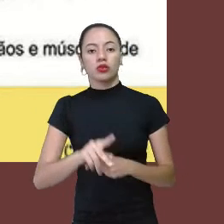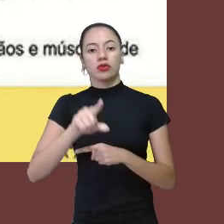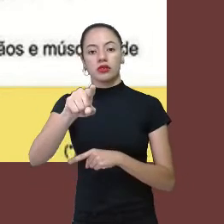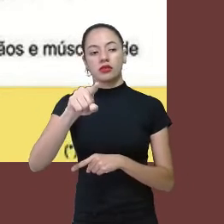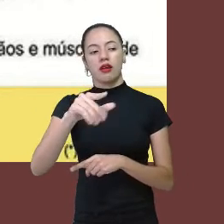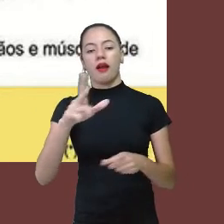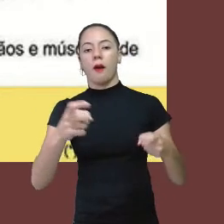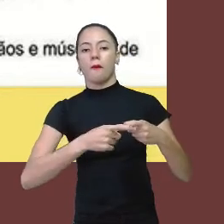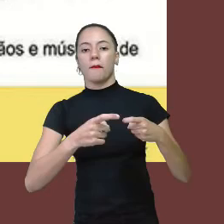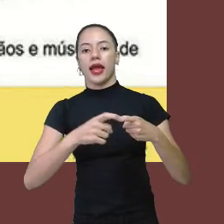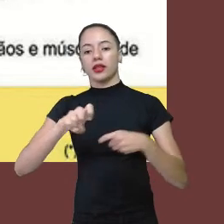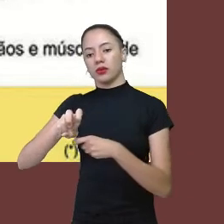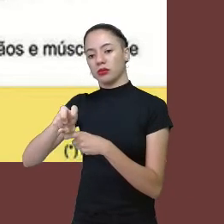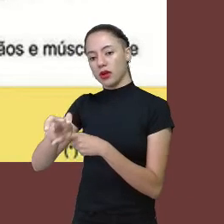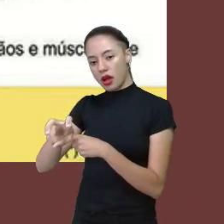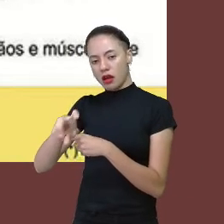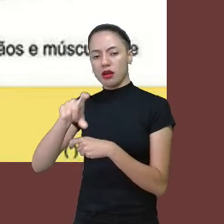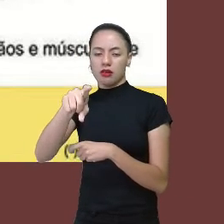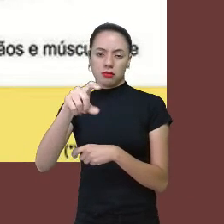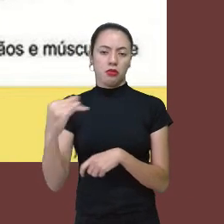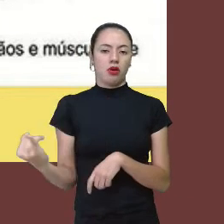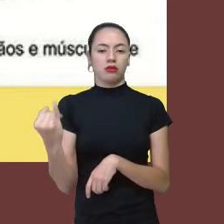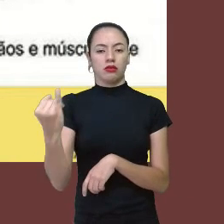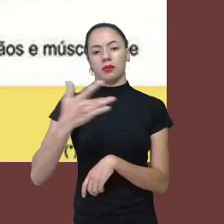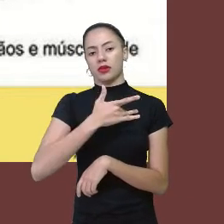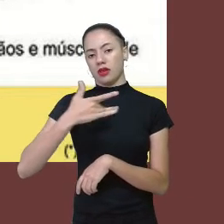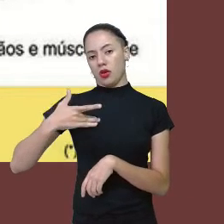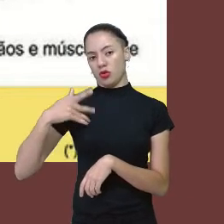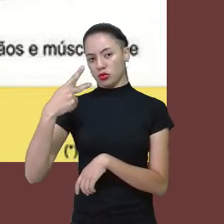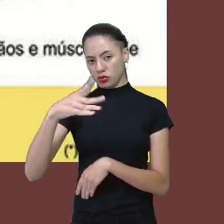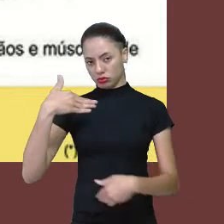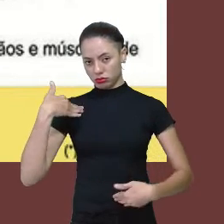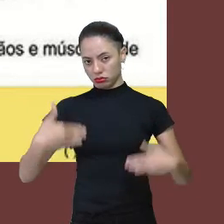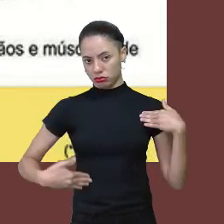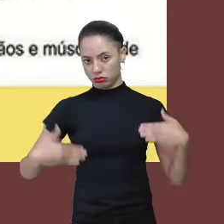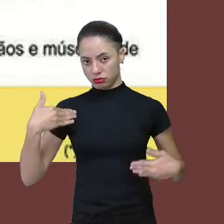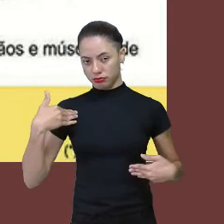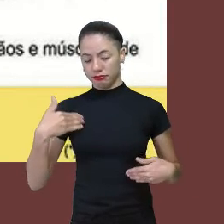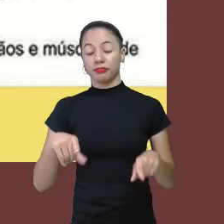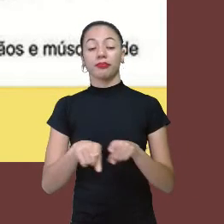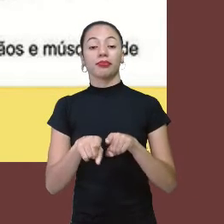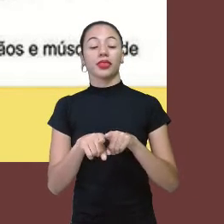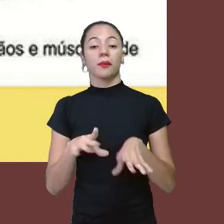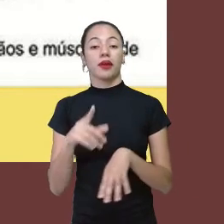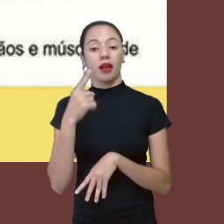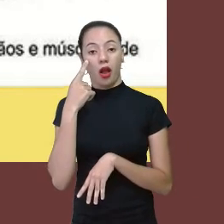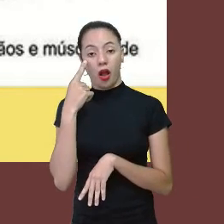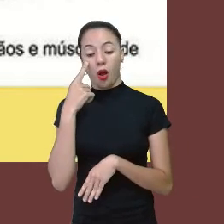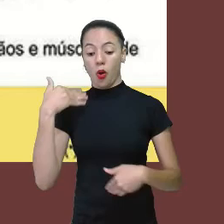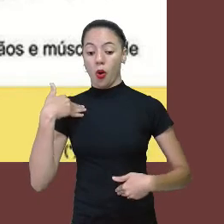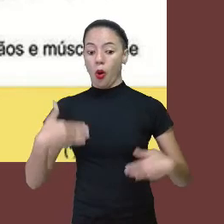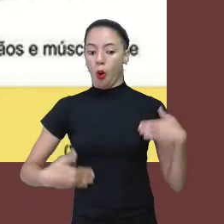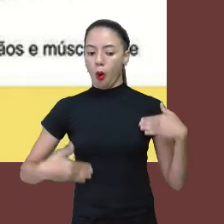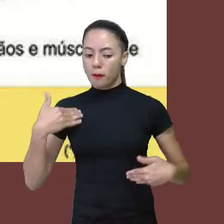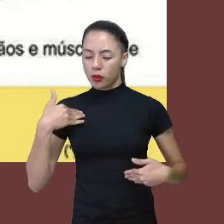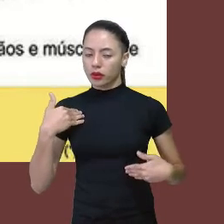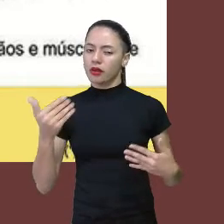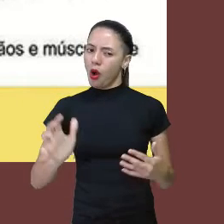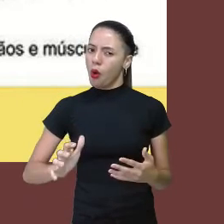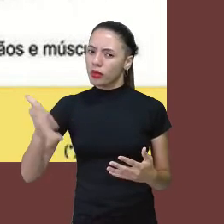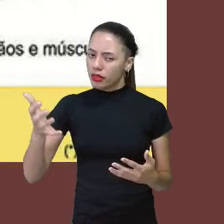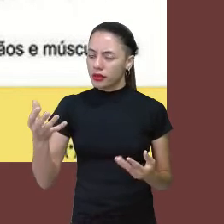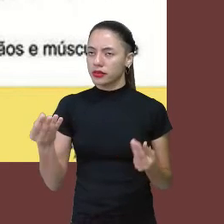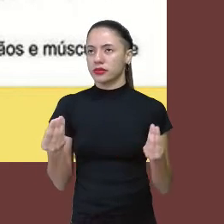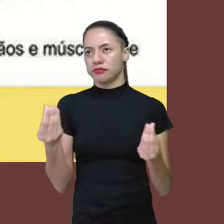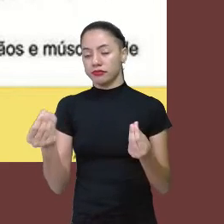bem importante para a saúde do seu corpo, tá? Meninas também, o corpo tende, uma tendência, viu? Tá vendo a tendência?